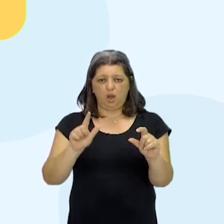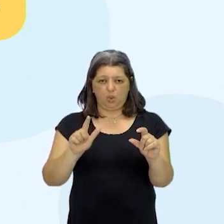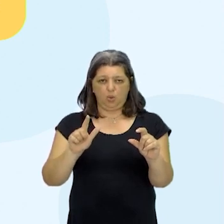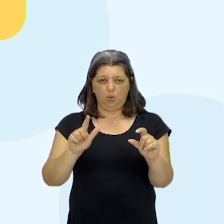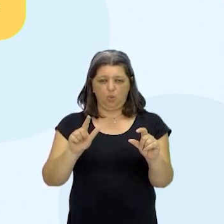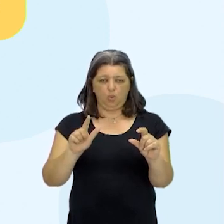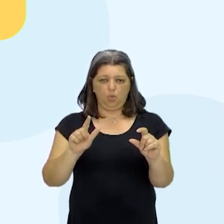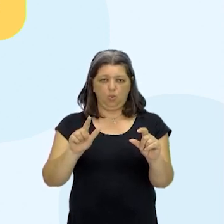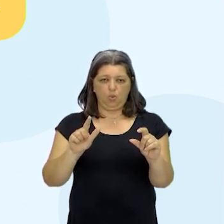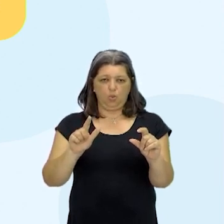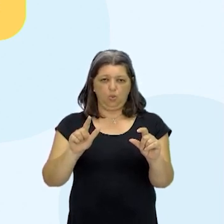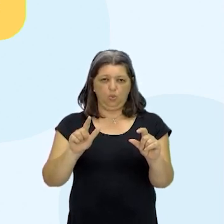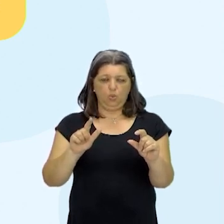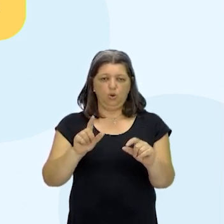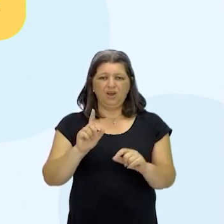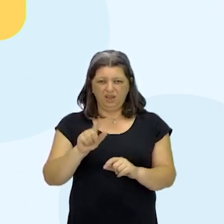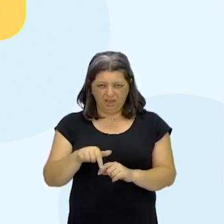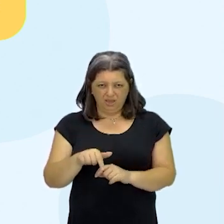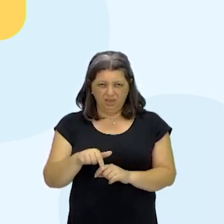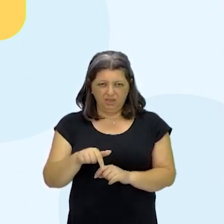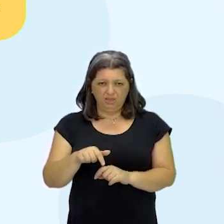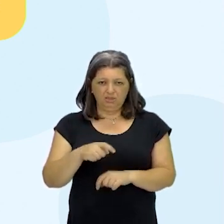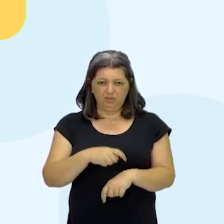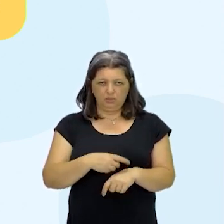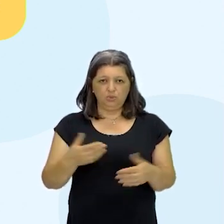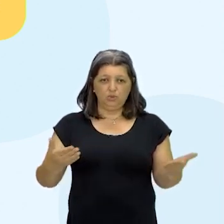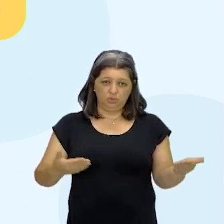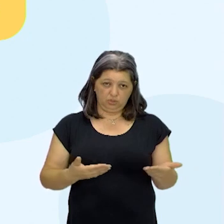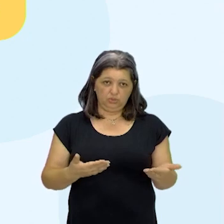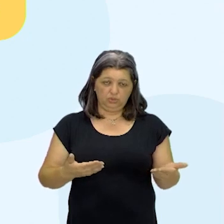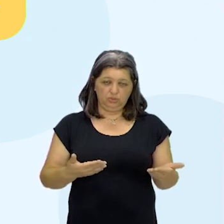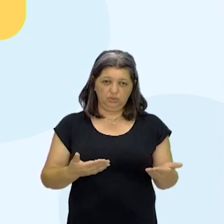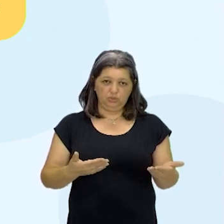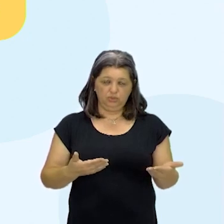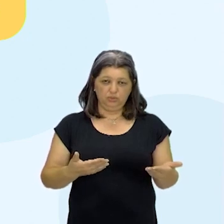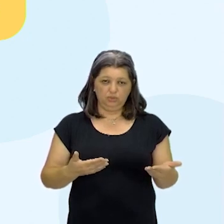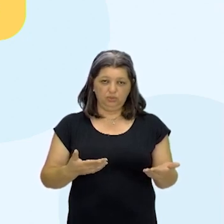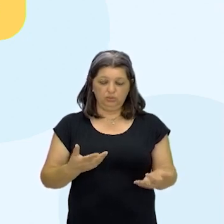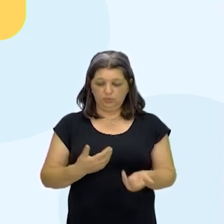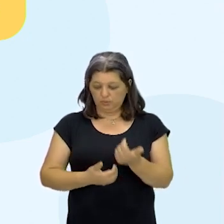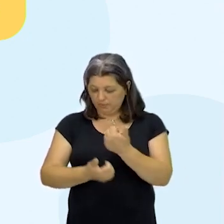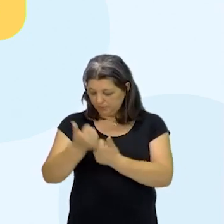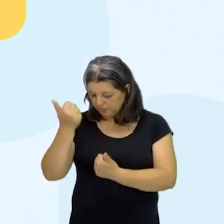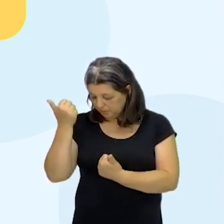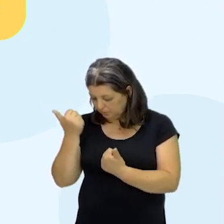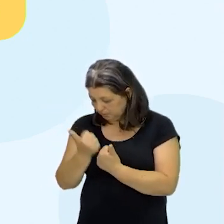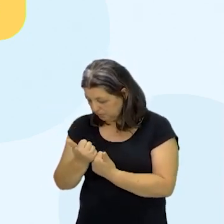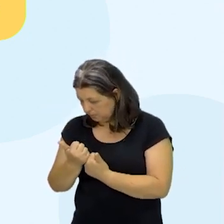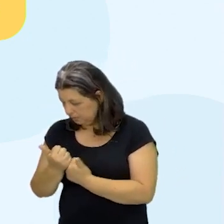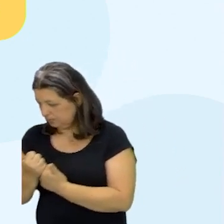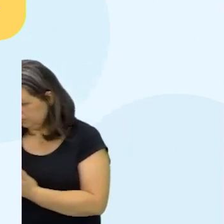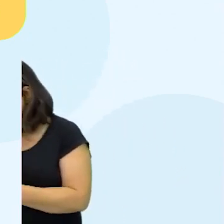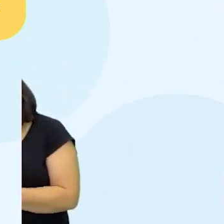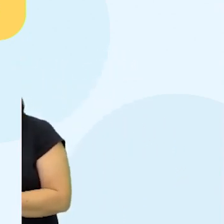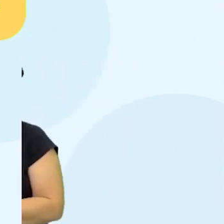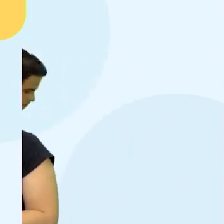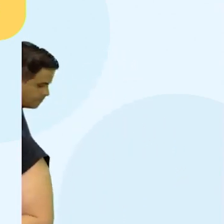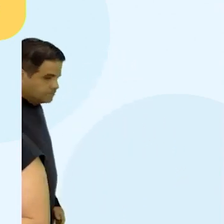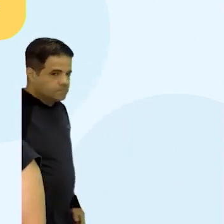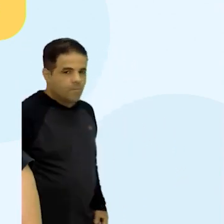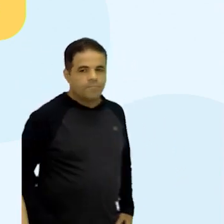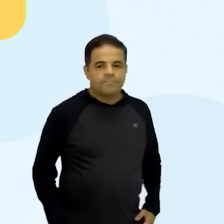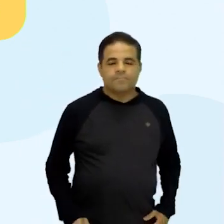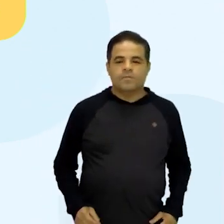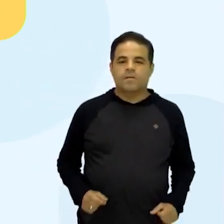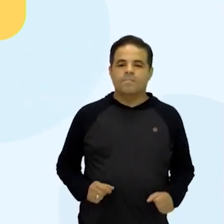né, Ed? É atual. Actually, não. Actually, não. Então, atual não é atual. Actual,